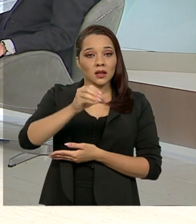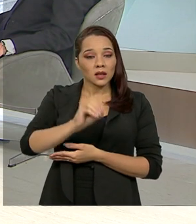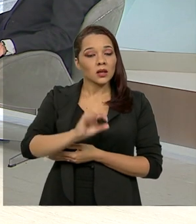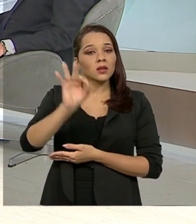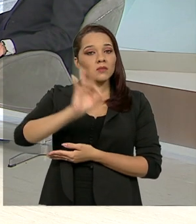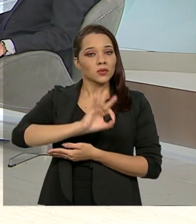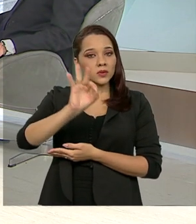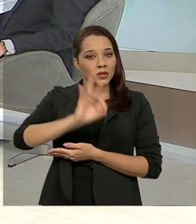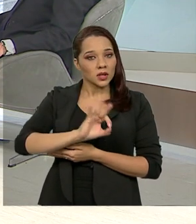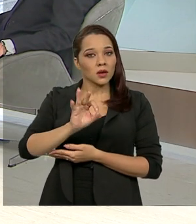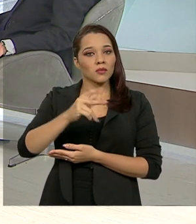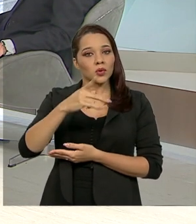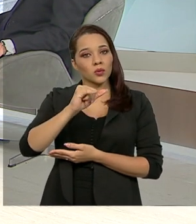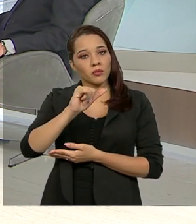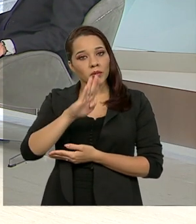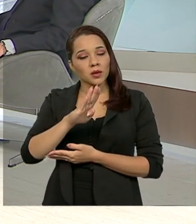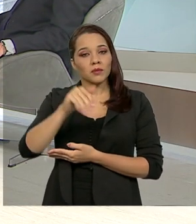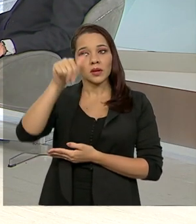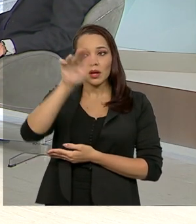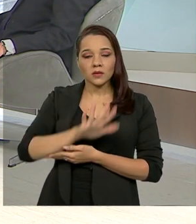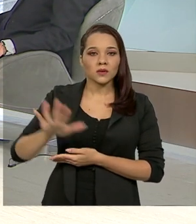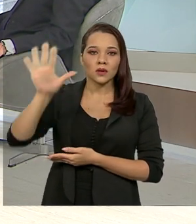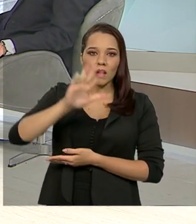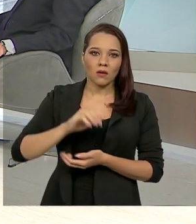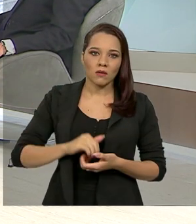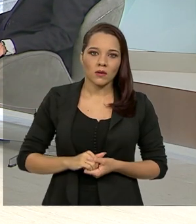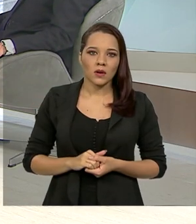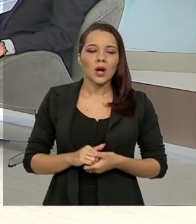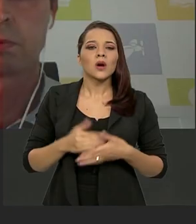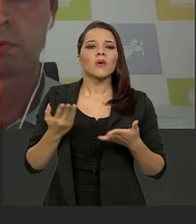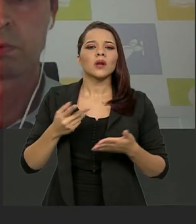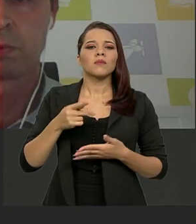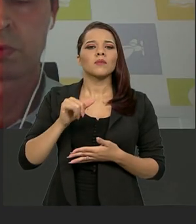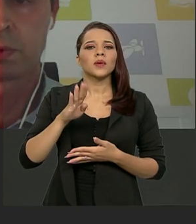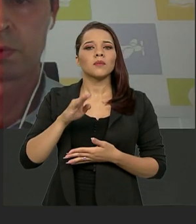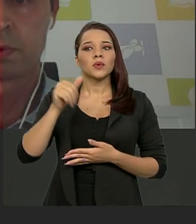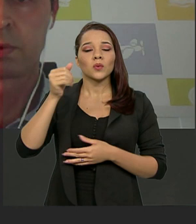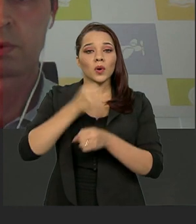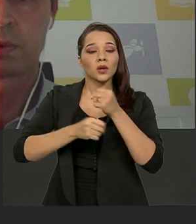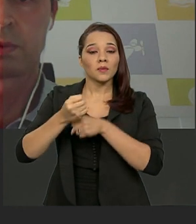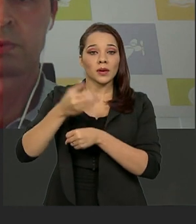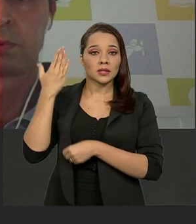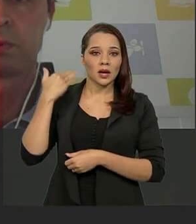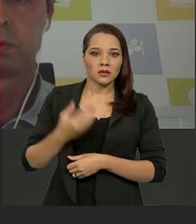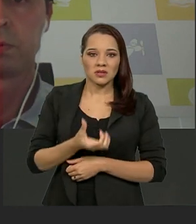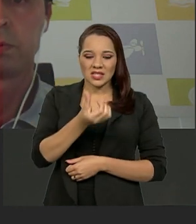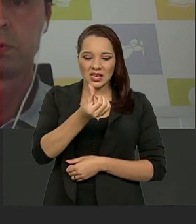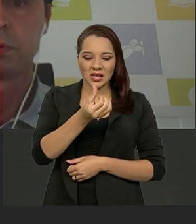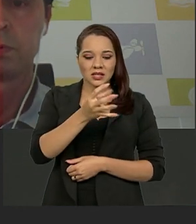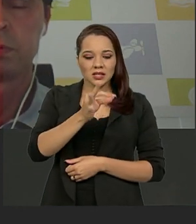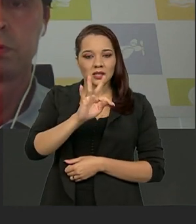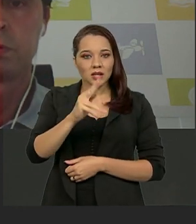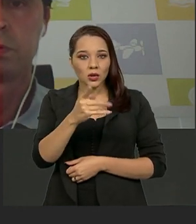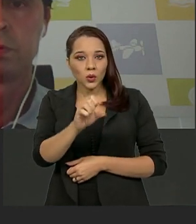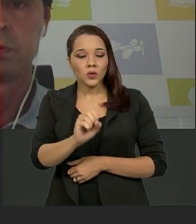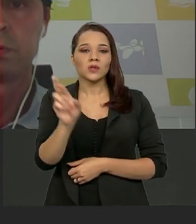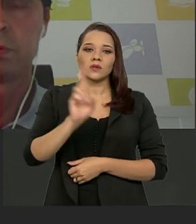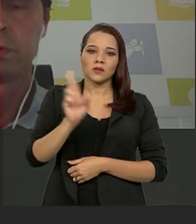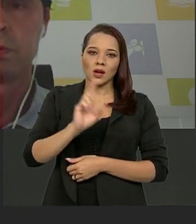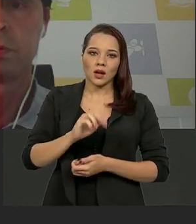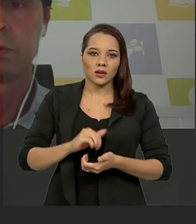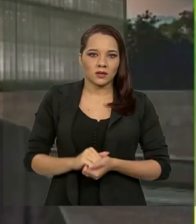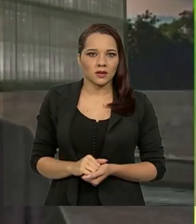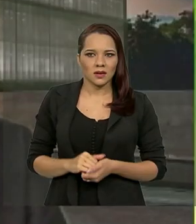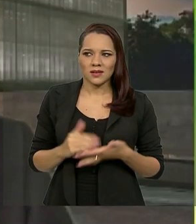70% do PIB nacional. Quanto foi o PIB nacional no ano passado? 6 trilhões de reais. Não